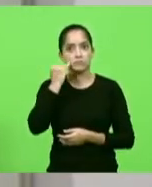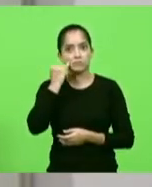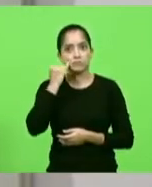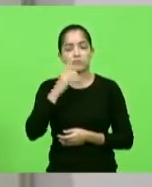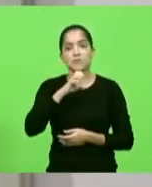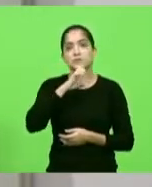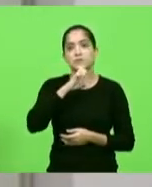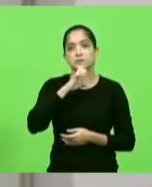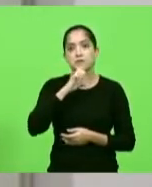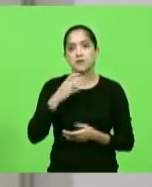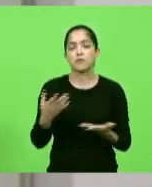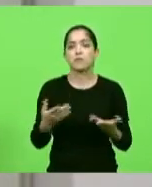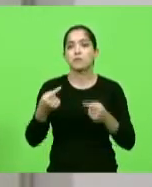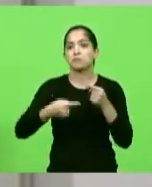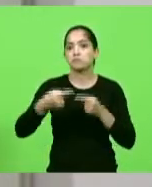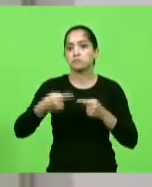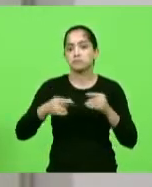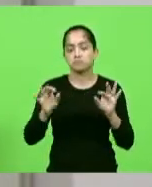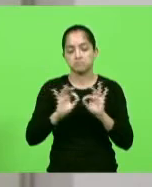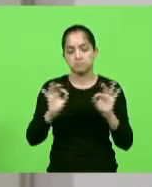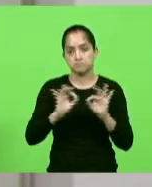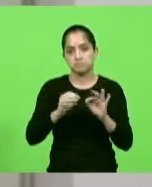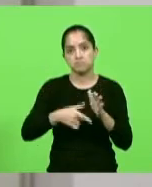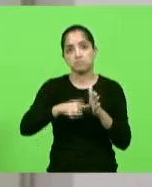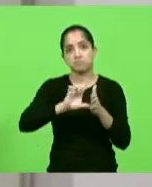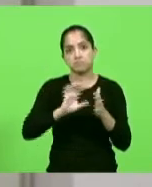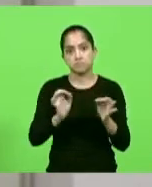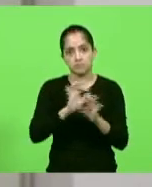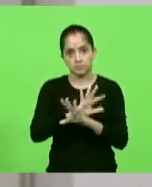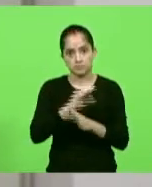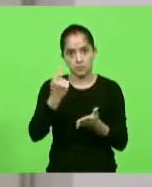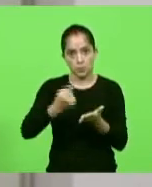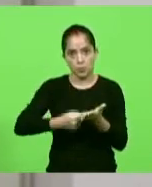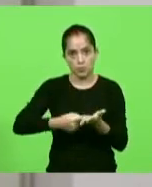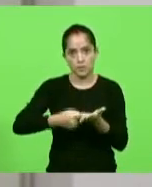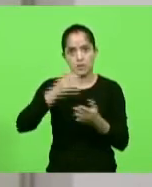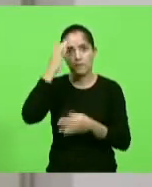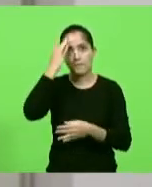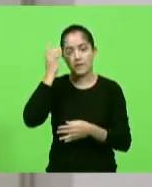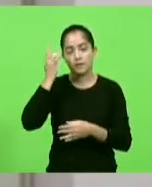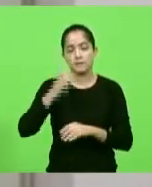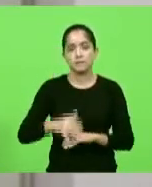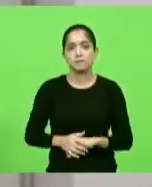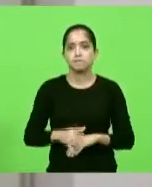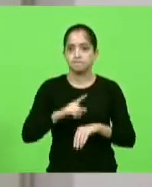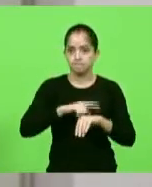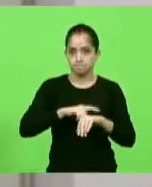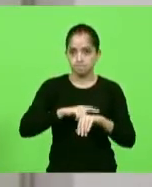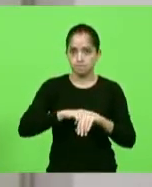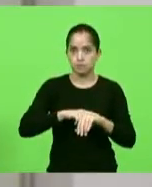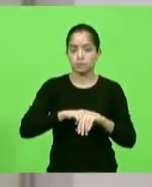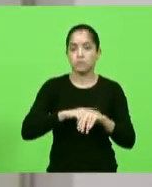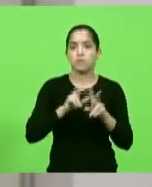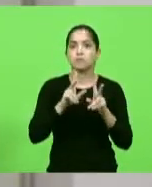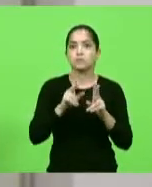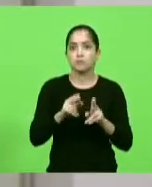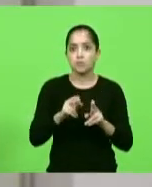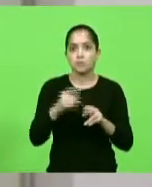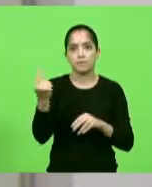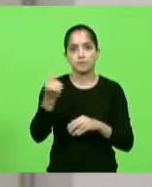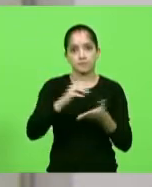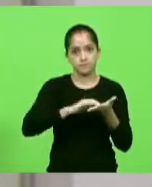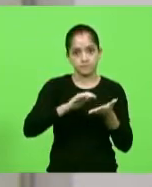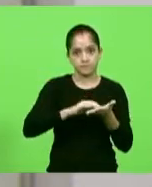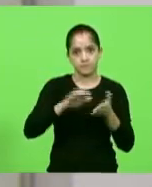Nada mais havendo, o senhor presidente, antes de encerrar a sessão, convocou o outro ordinário para o dia seguinte, no horário regimental, eu, primeiro